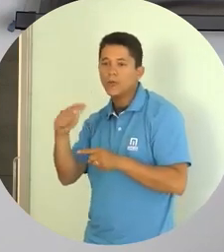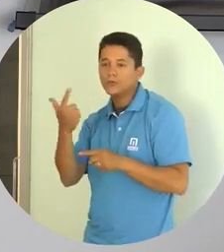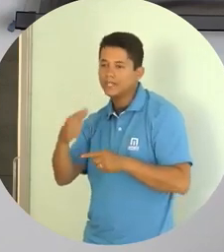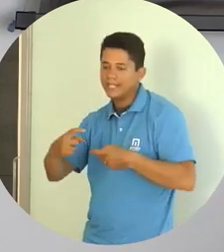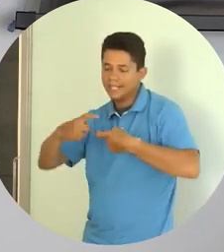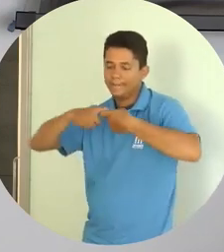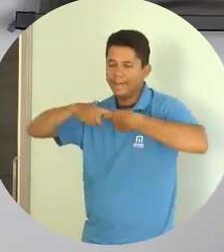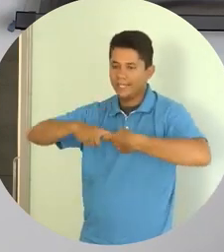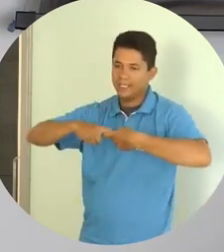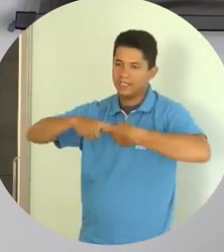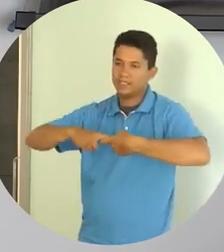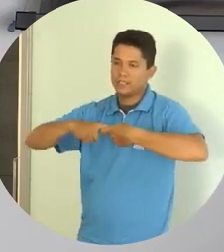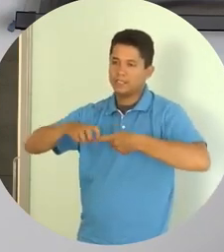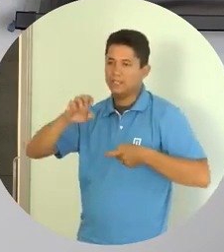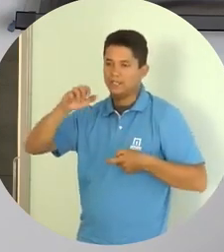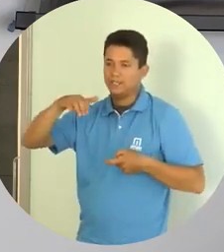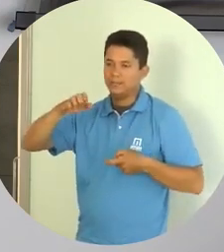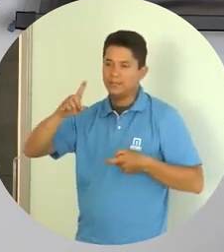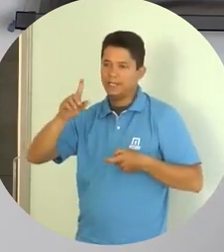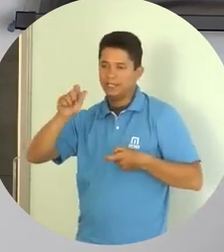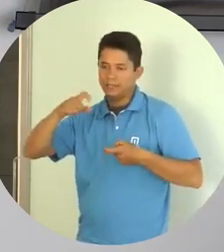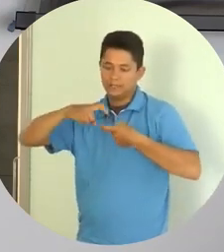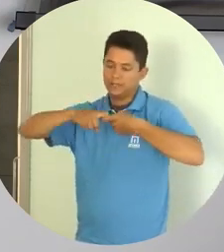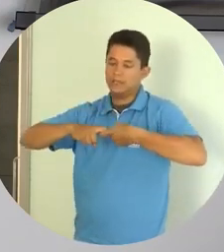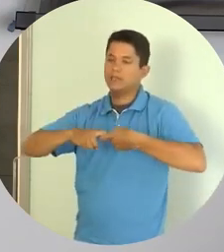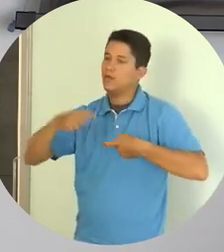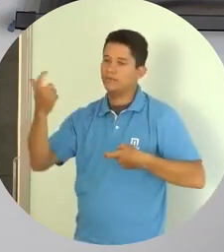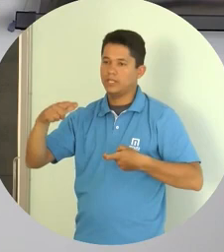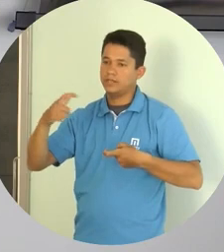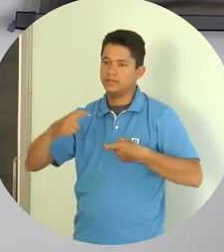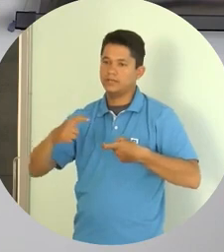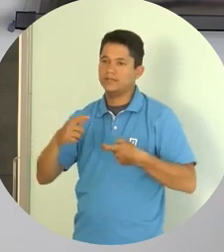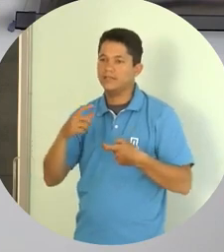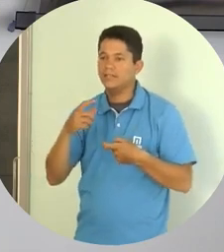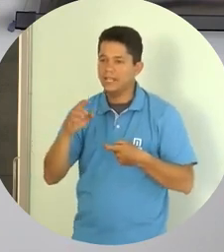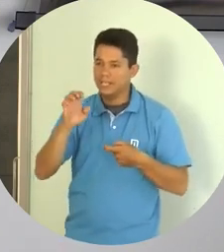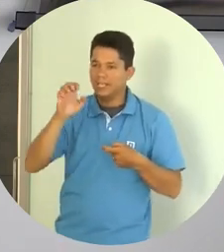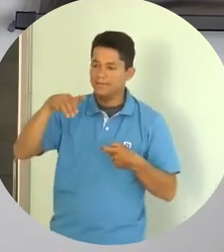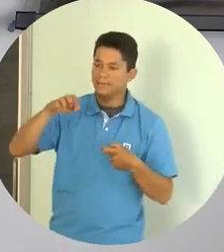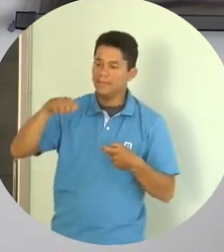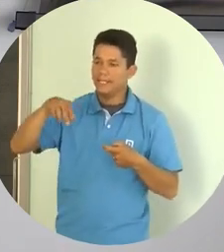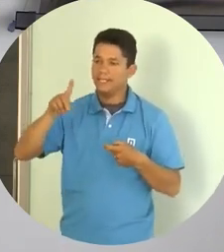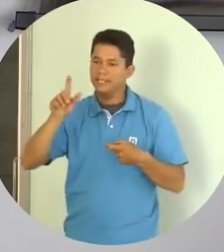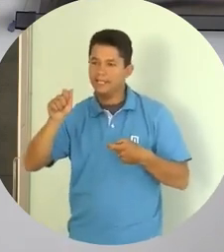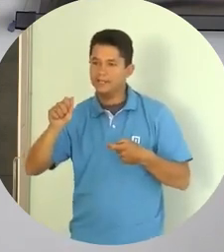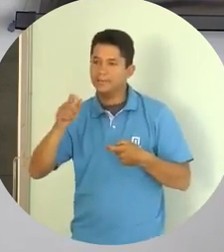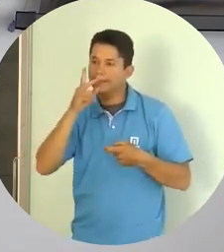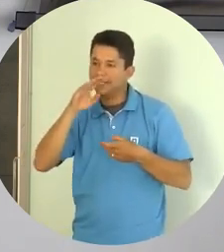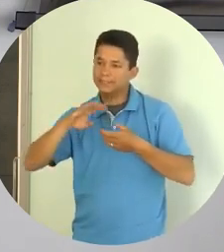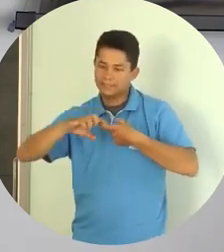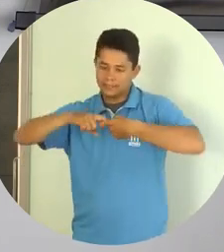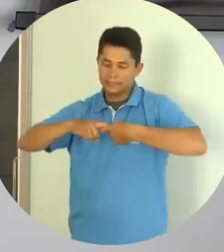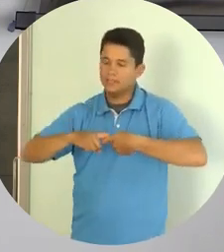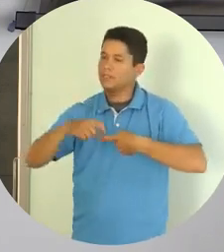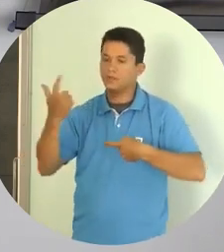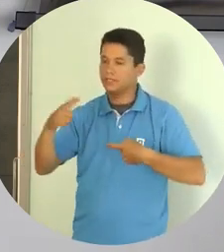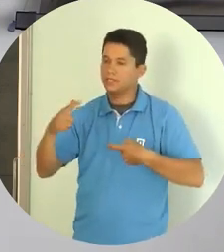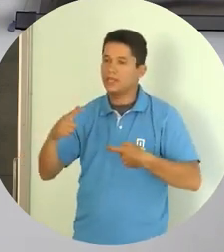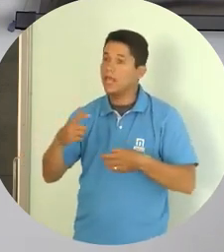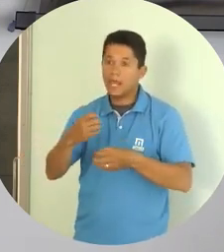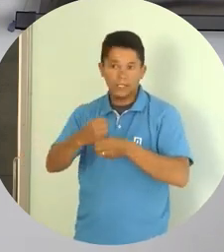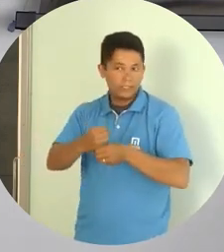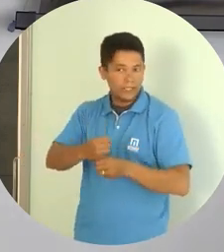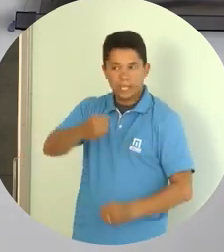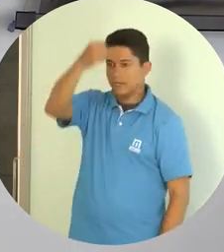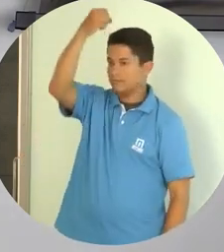na estaca, ela vai inteira, de cima e embaixo. Então, a gente não tem trespasse, a gente não tem problema de luva, de emendas.